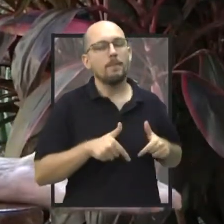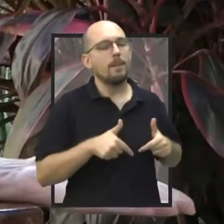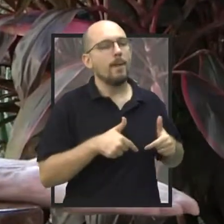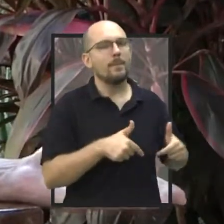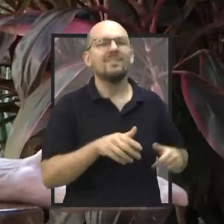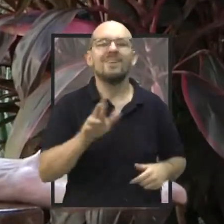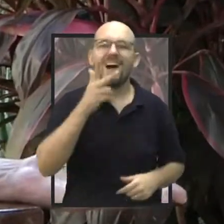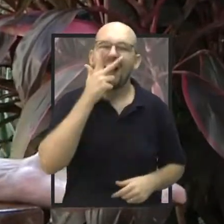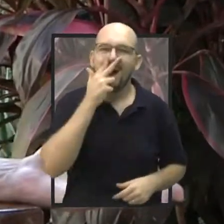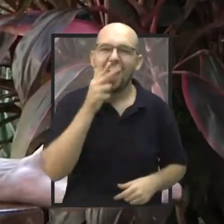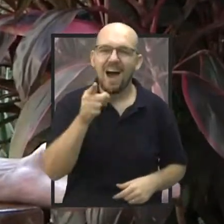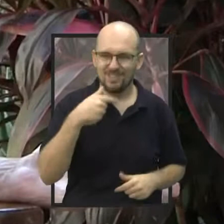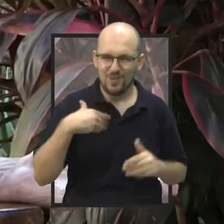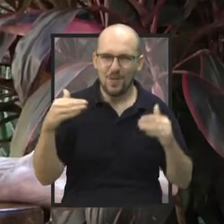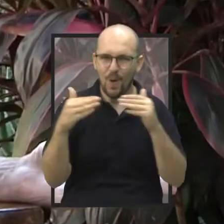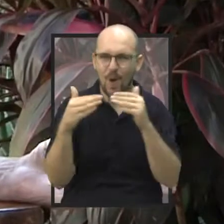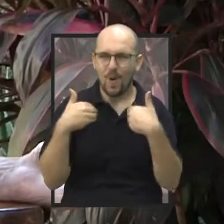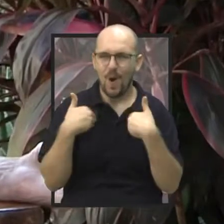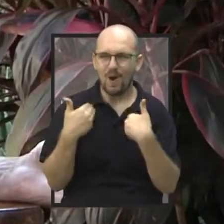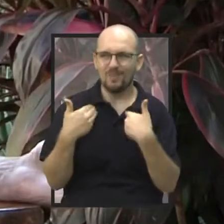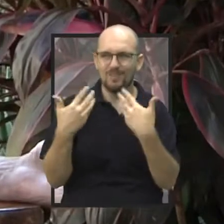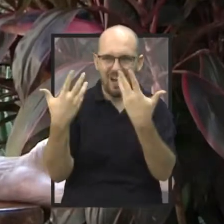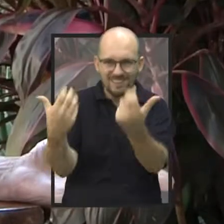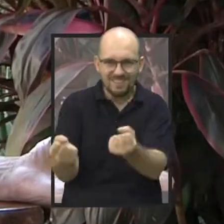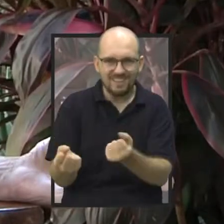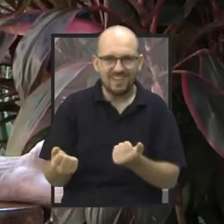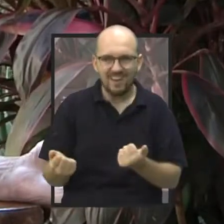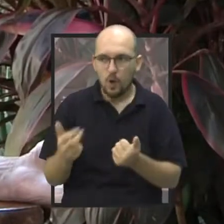Você acha que eu posso concordar com uma coisa dessa?